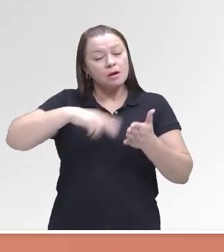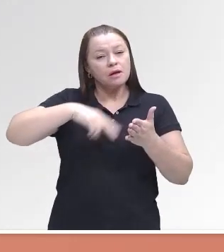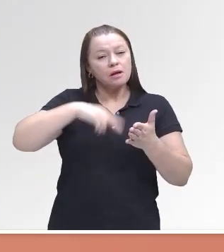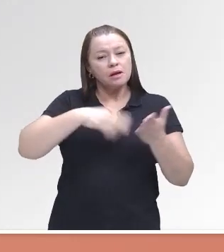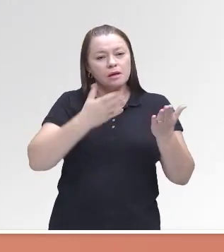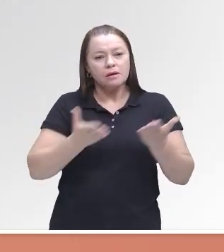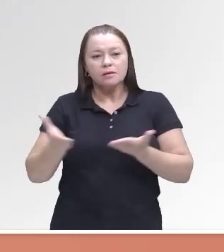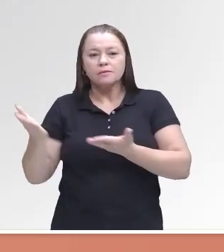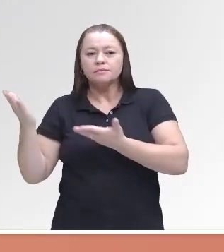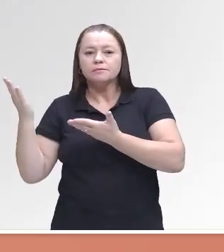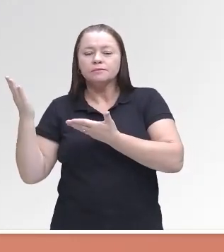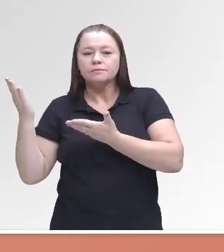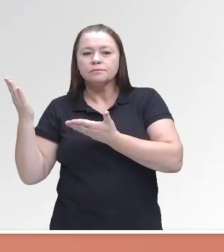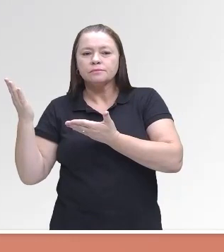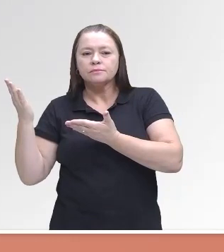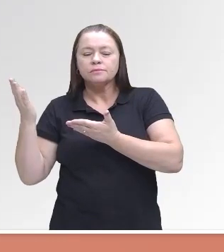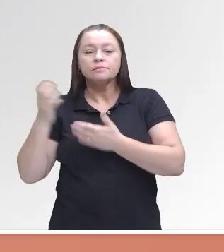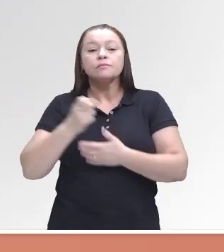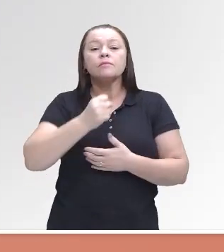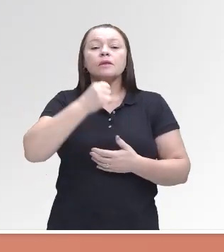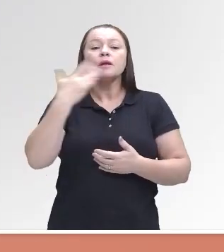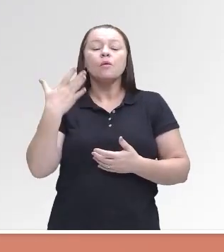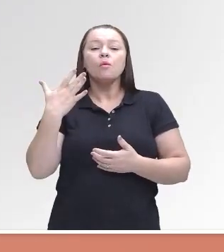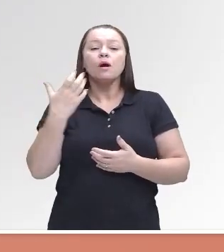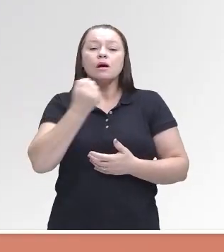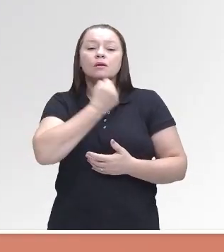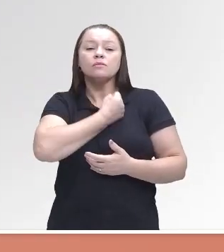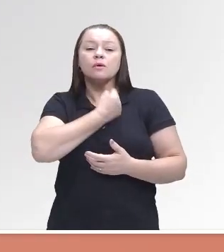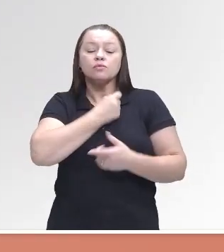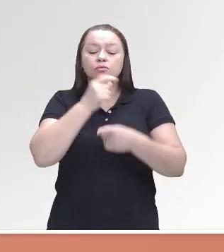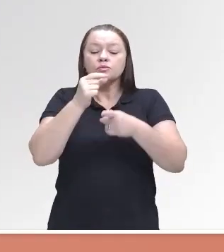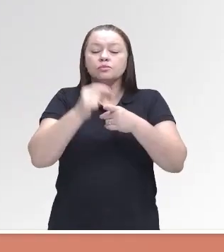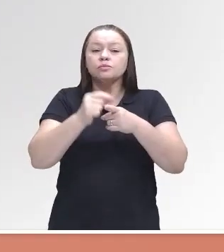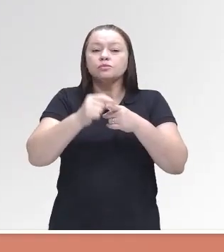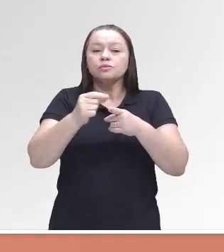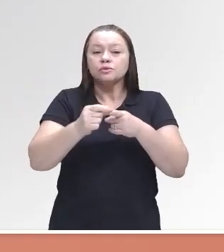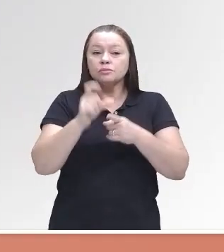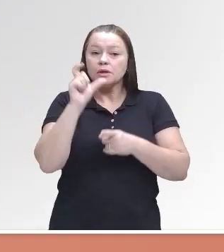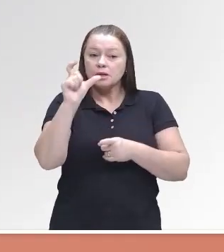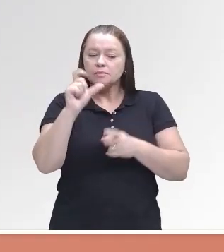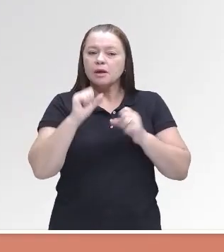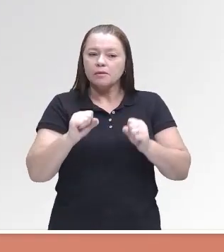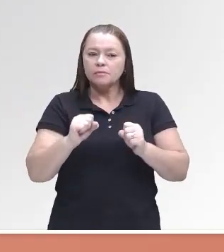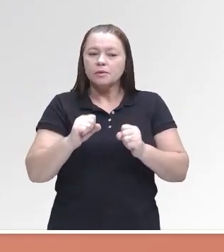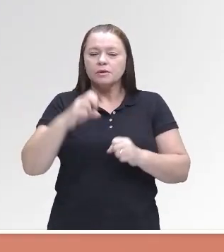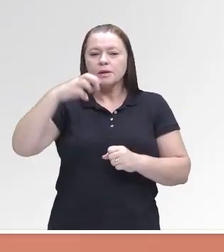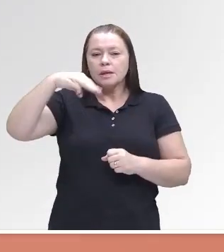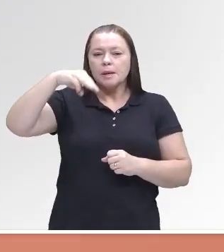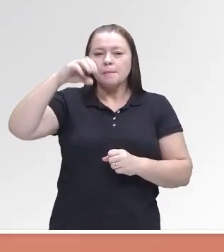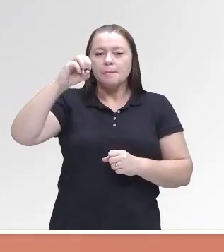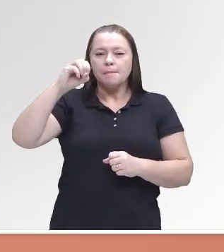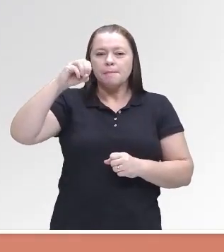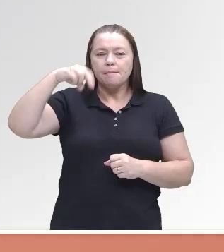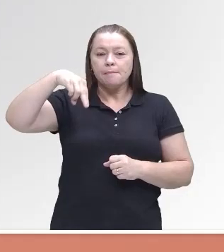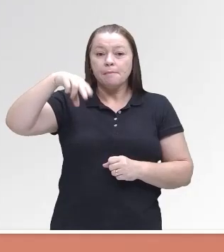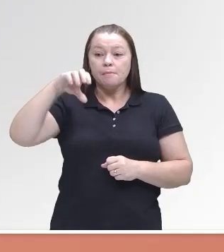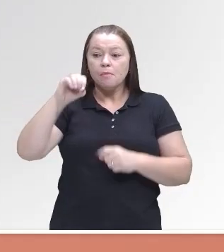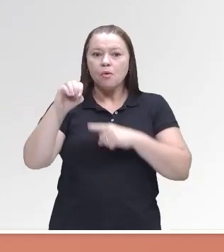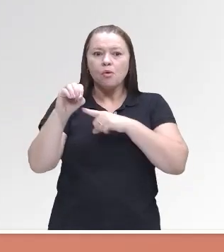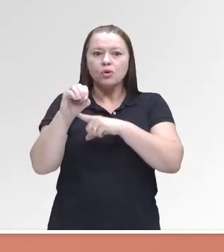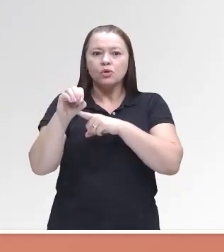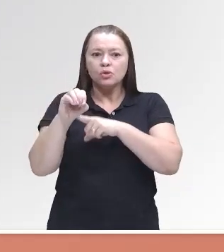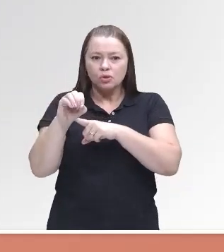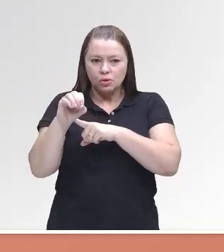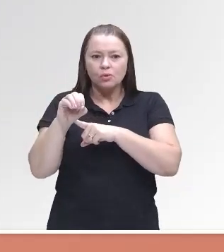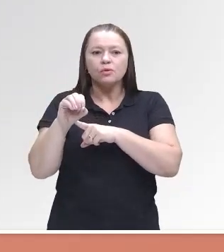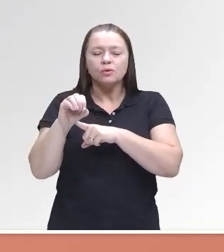cartela. Quanto ao número de sílabas, as palavras podem ser monossílabas. As palavras